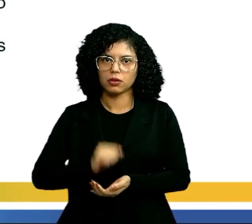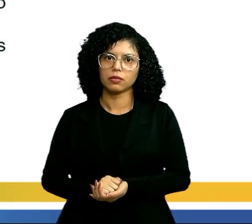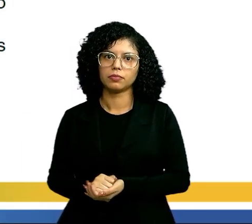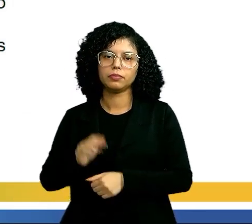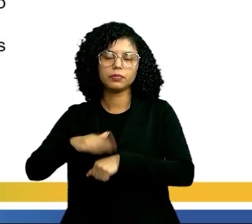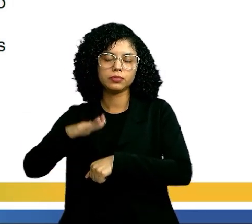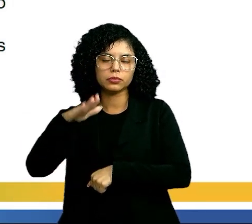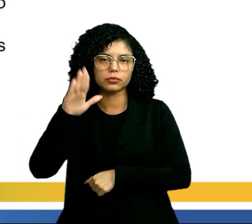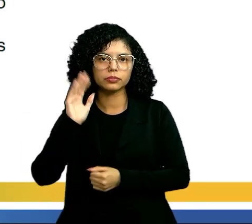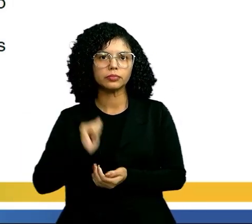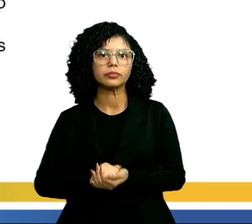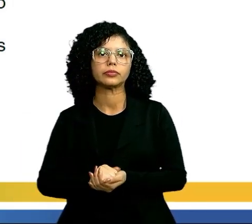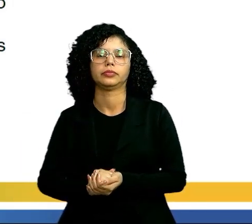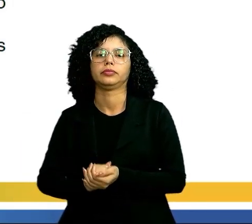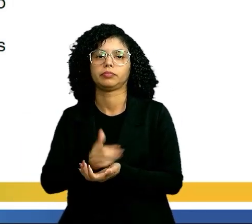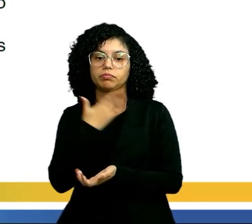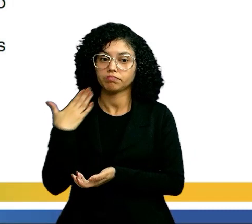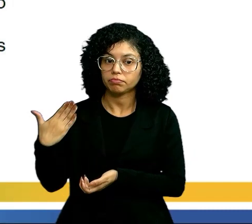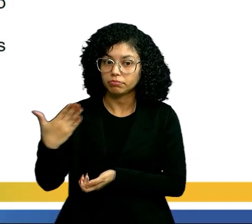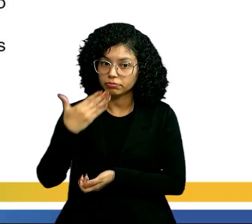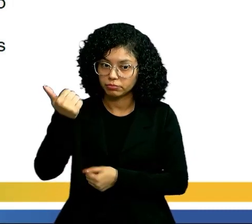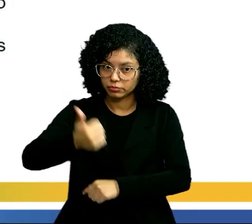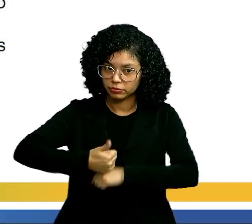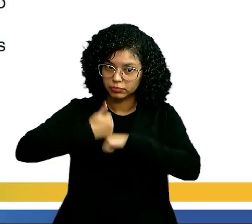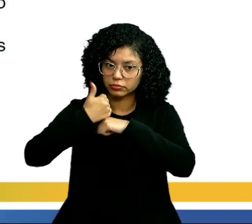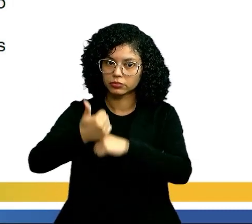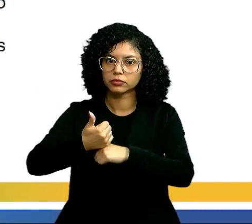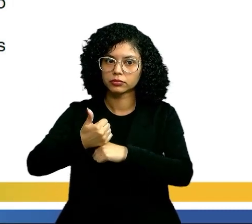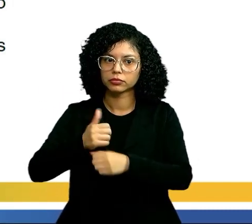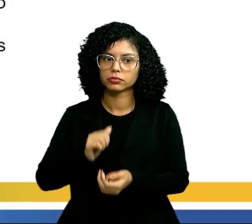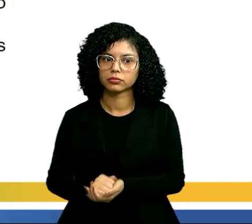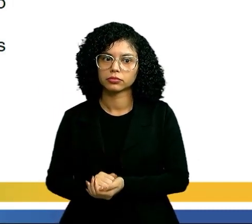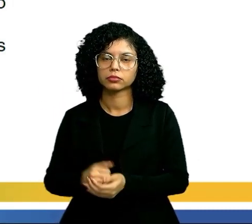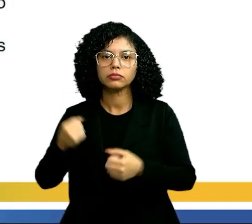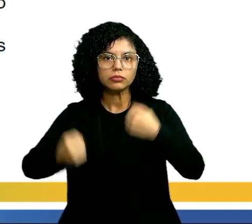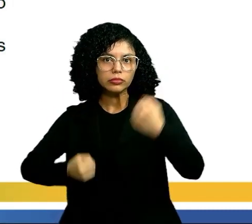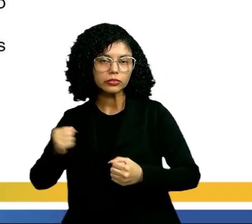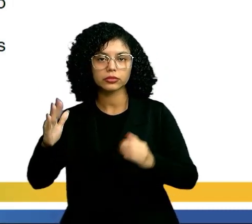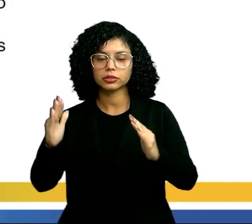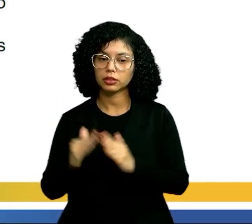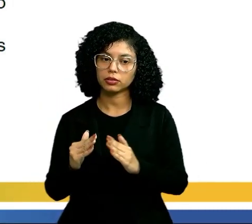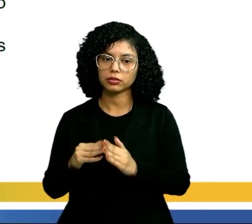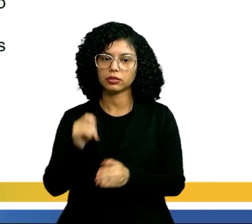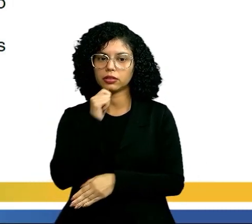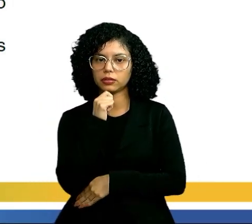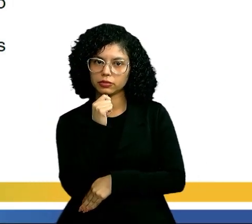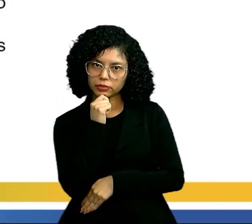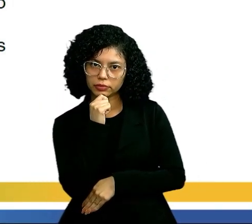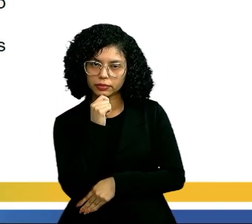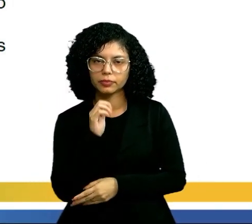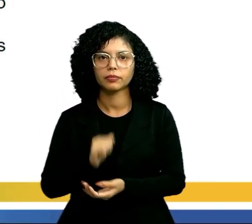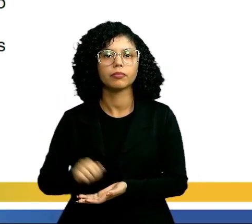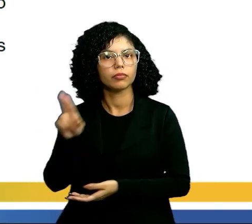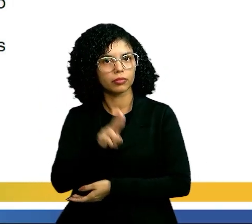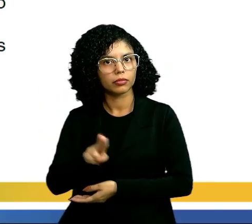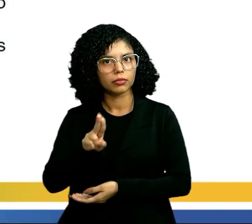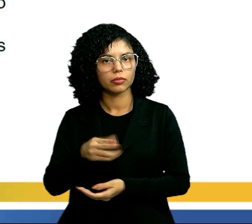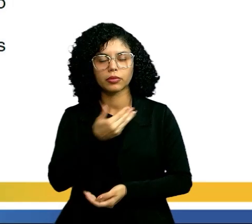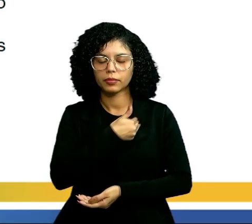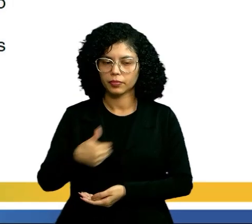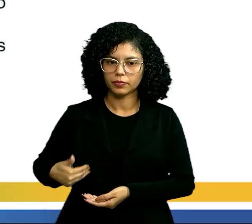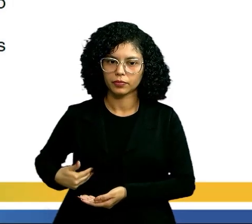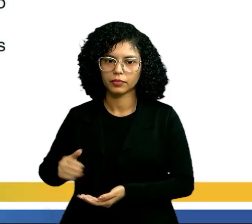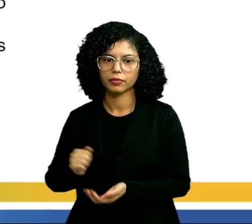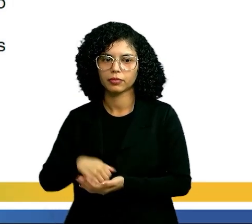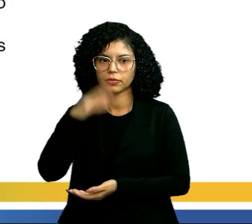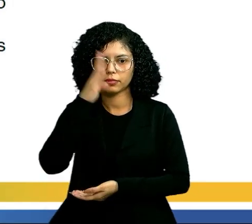público é mais avançado. As pessoas deixam seus carros em casa, por exemplo, para utilizar o transporte público. Será